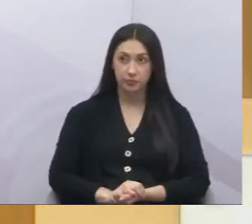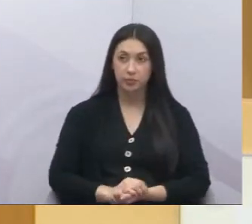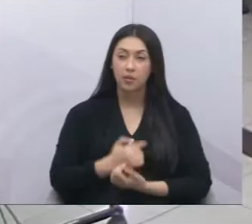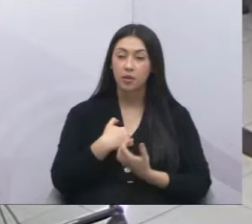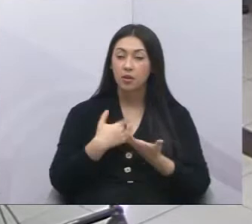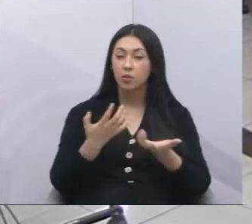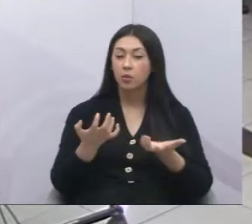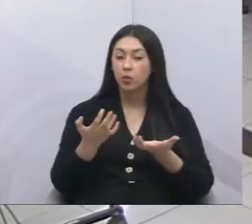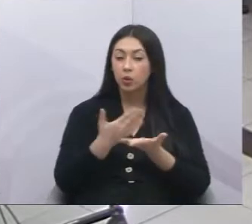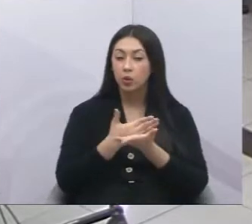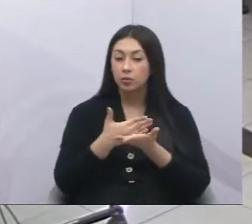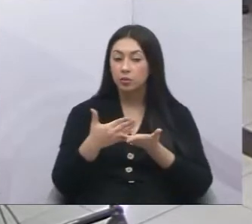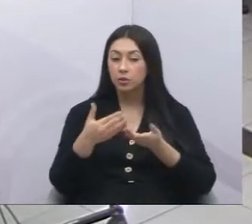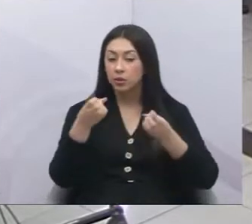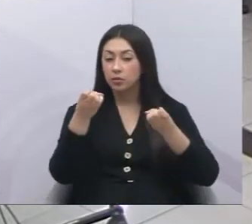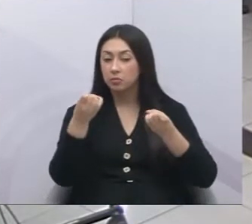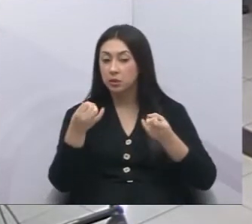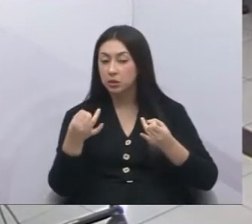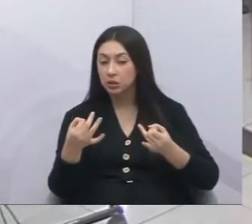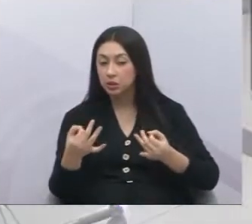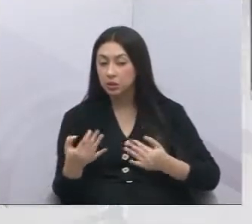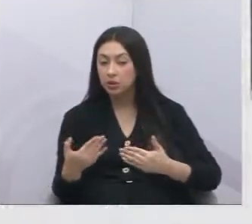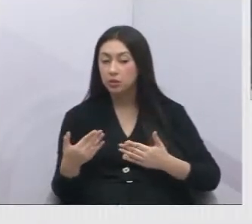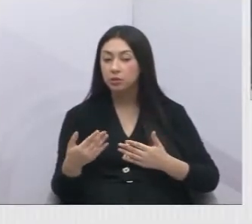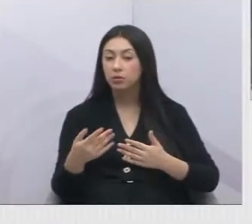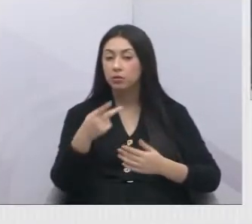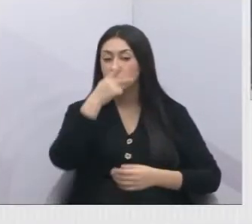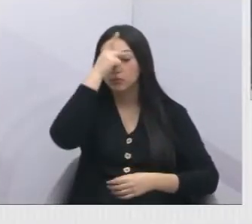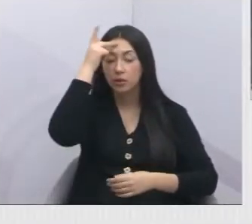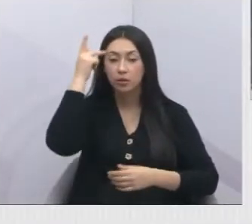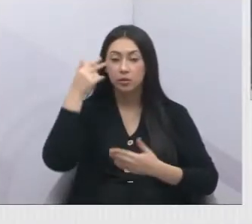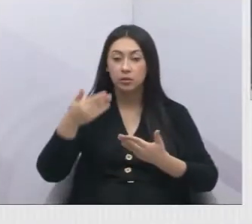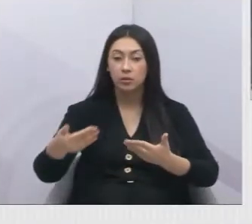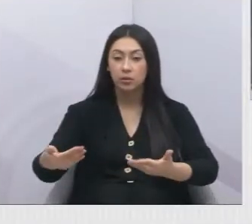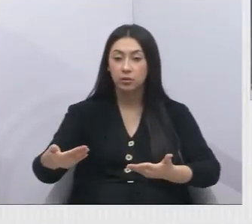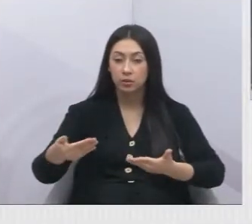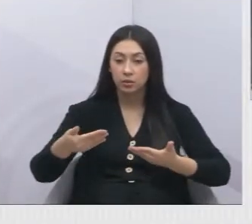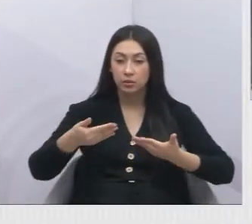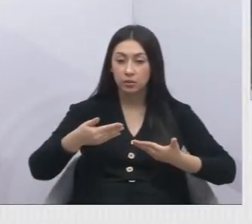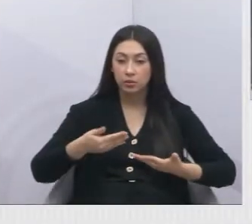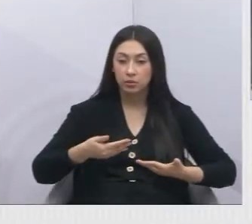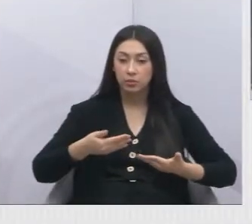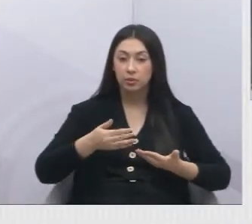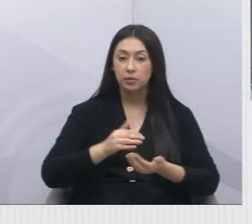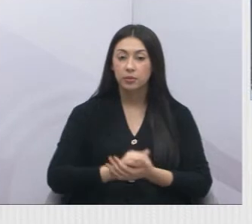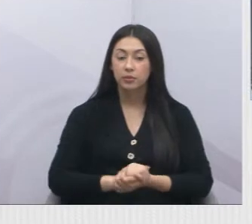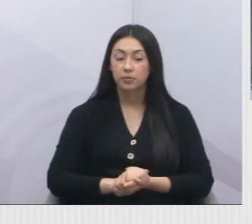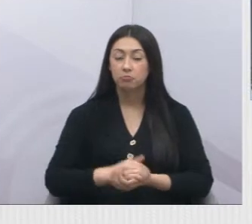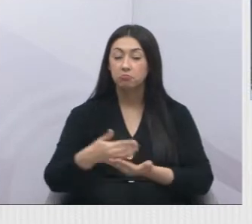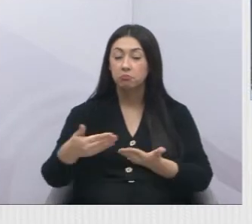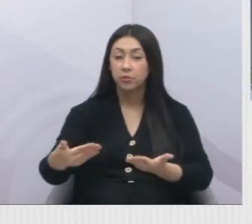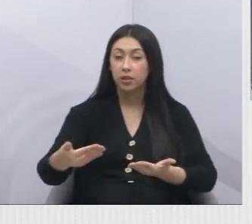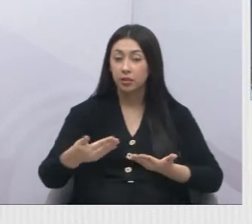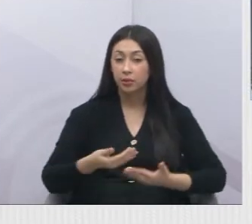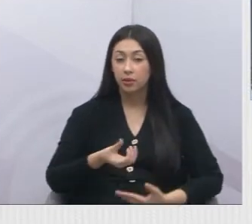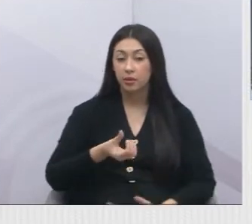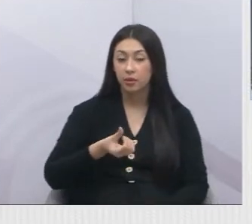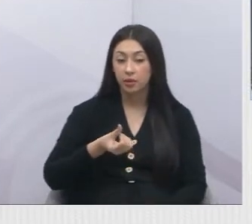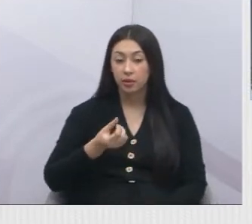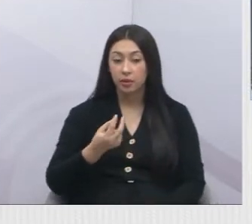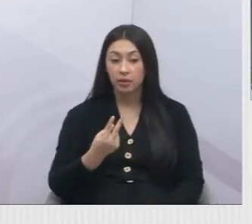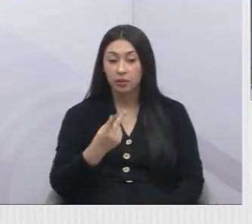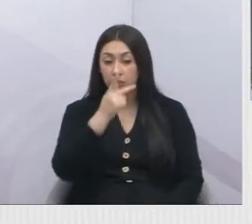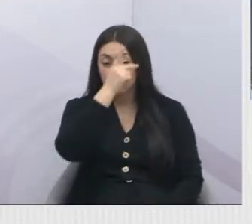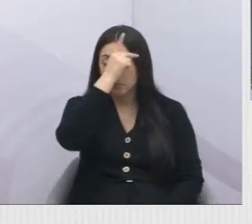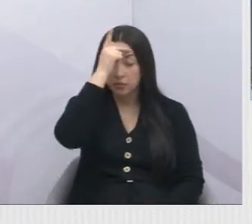Quero começar aqui falando dos meus atendimentos do mês de novembro. Pode colocar? Atendemos em nosso gabinete